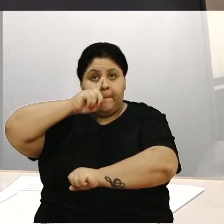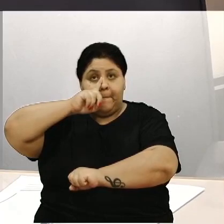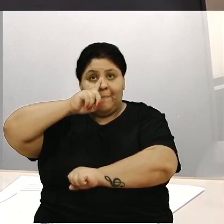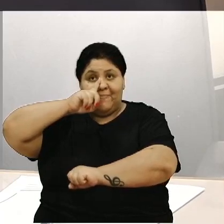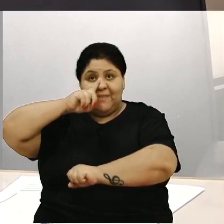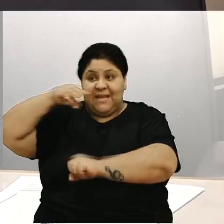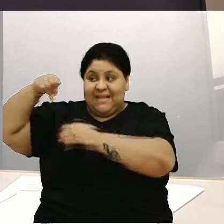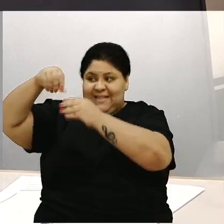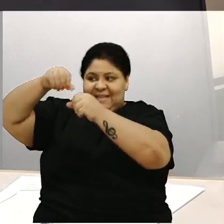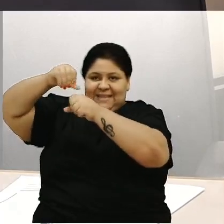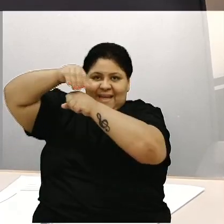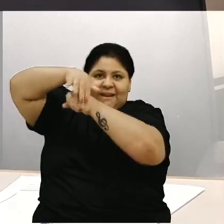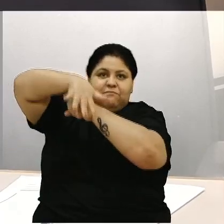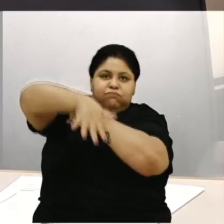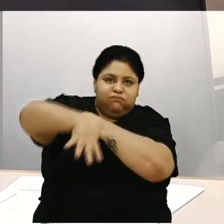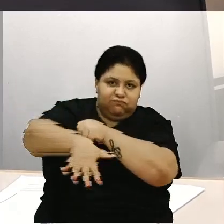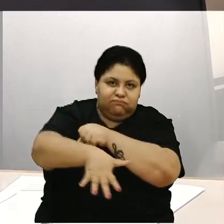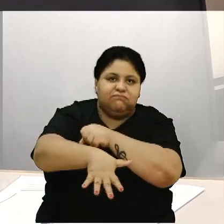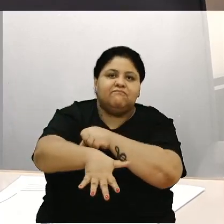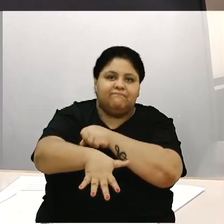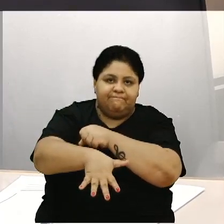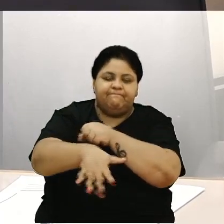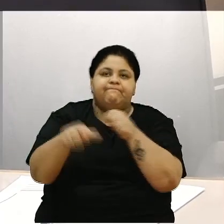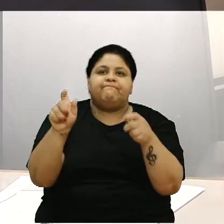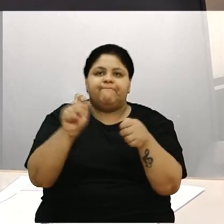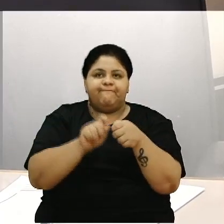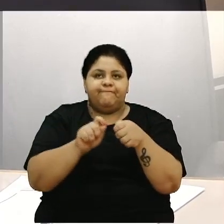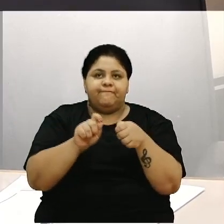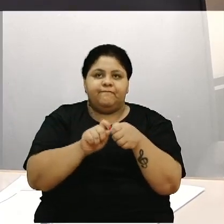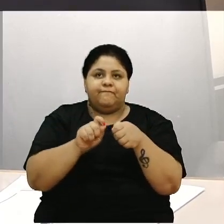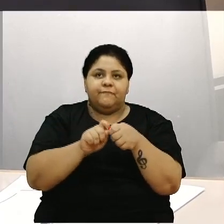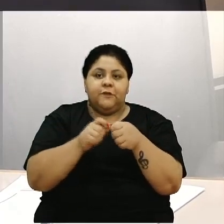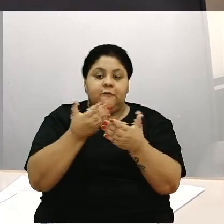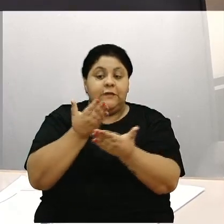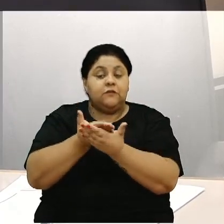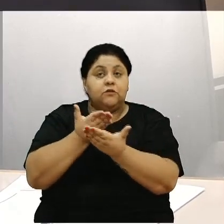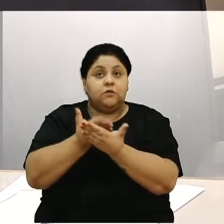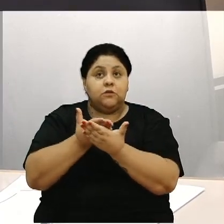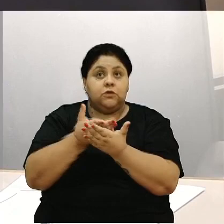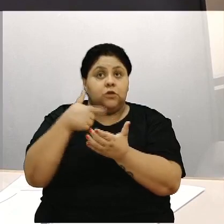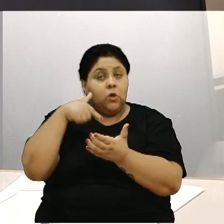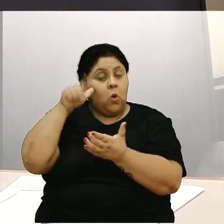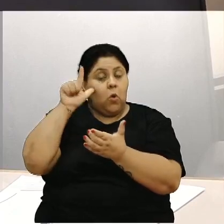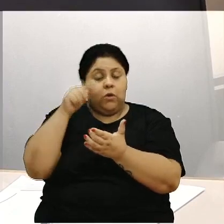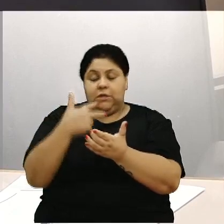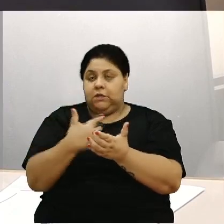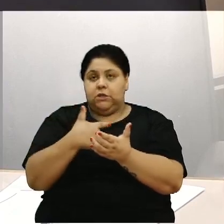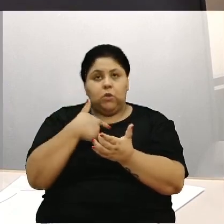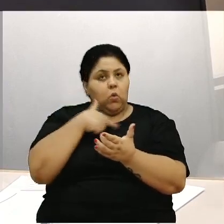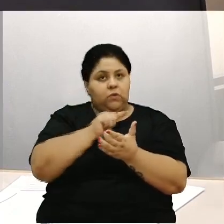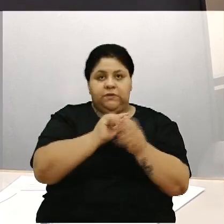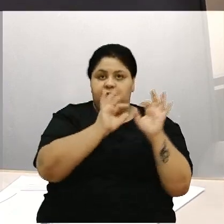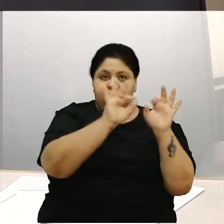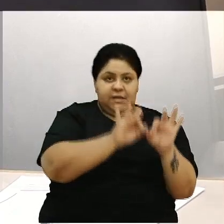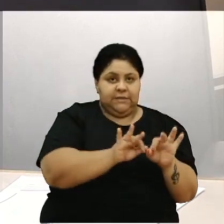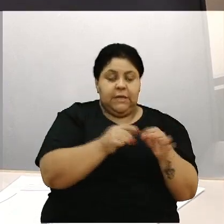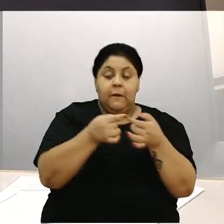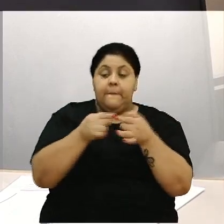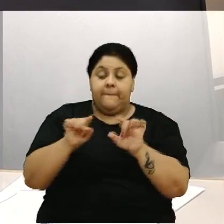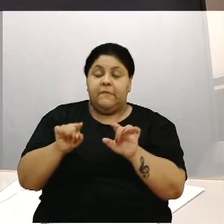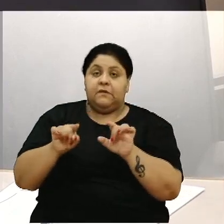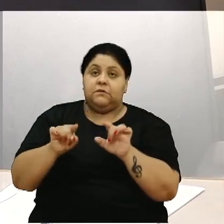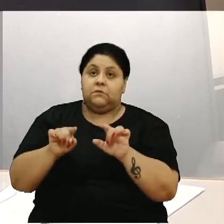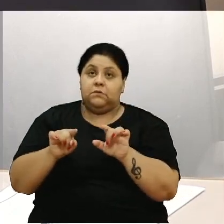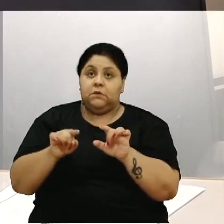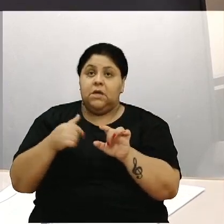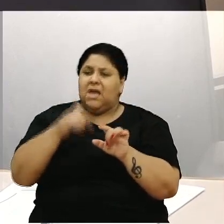terra naquela área lá, né? Estão sendo feitas os estudos ali. Ontem não foi possível concluí-los, né, mas eu